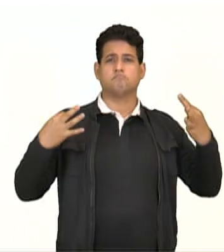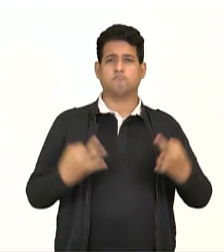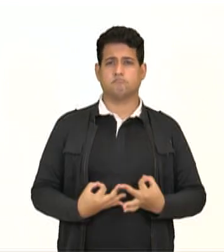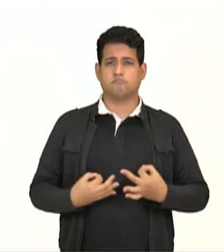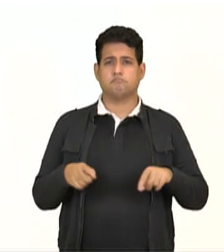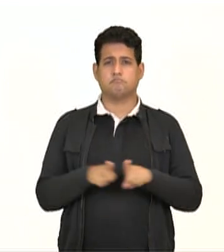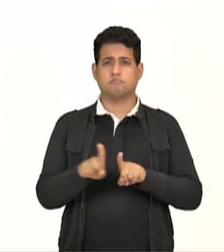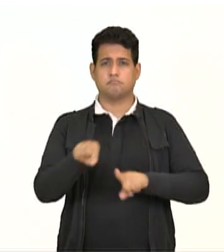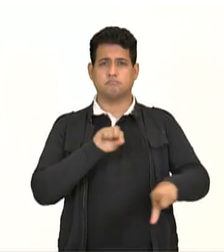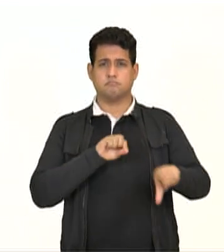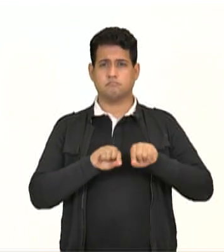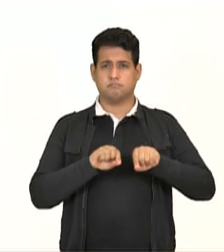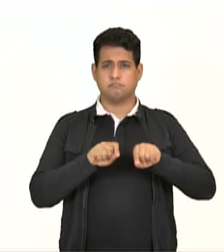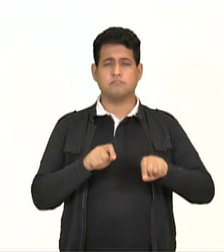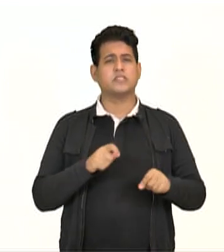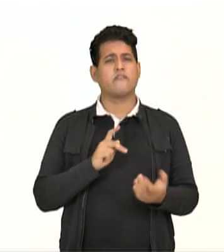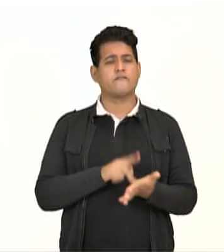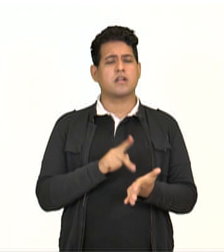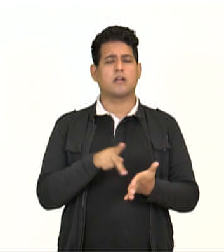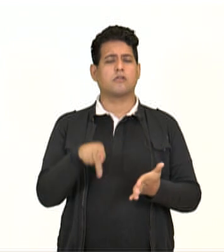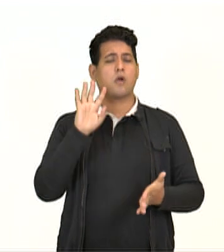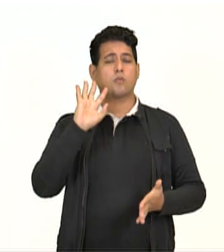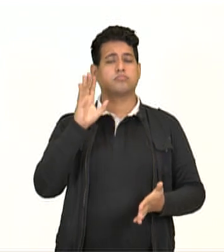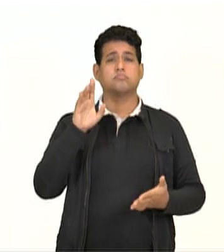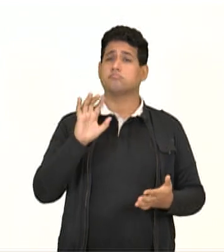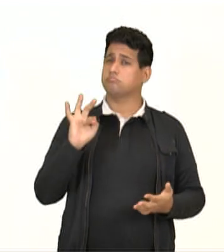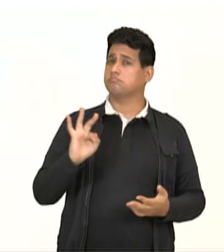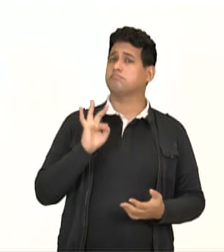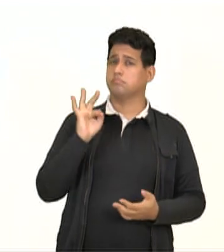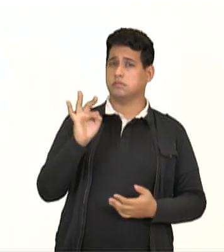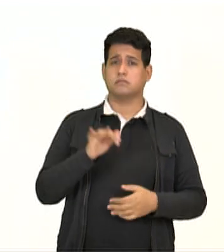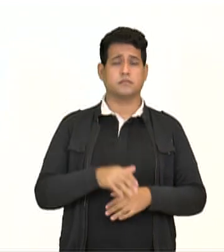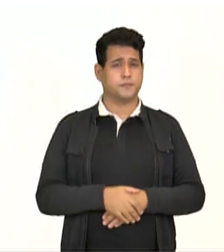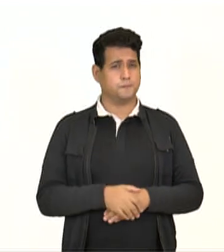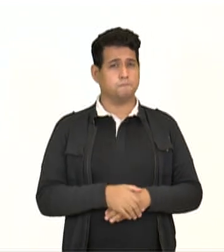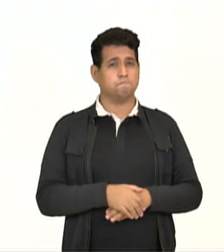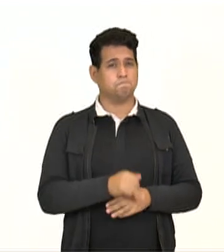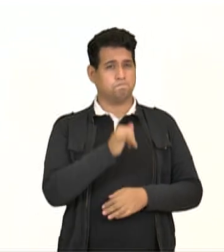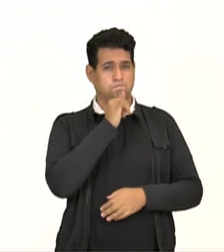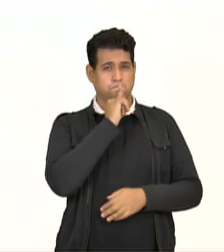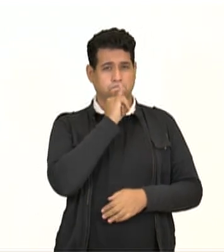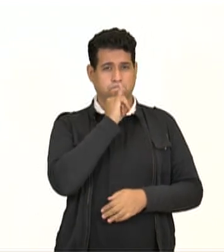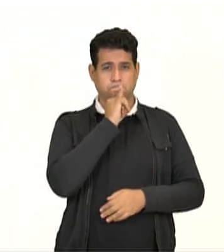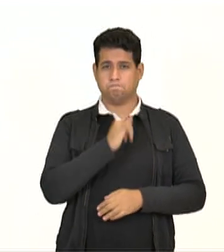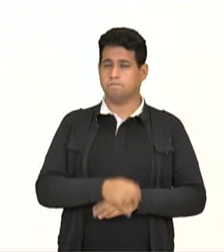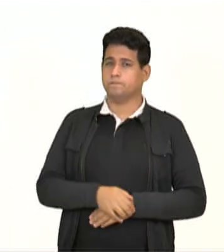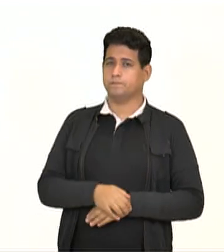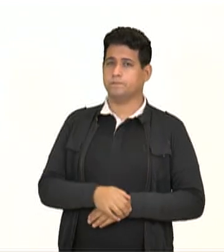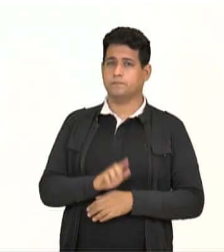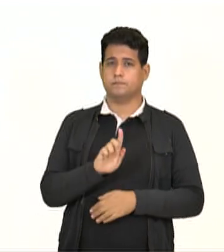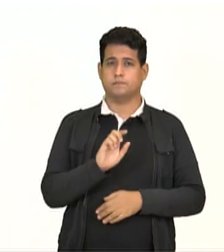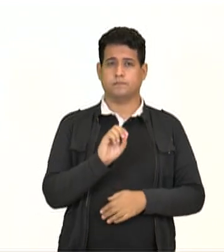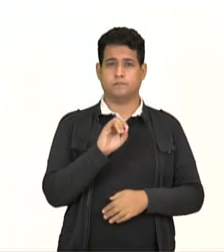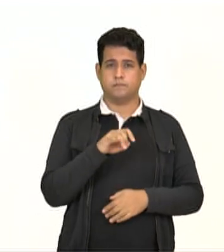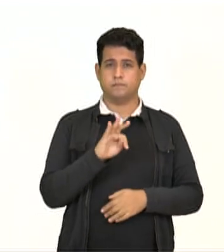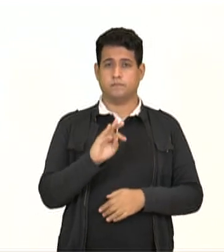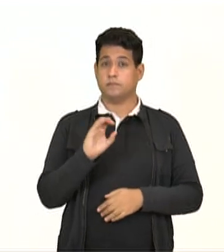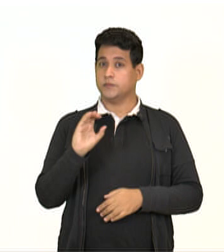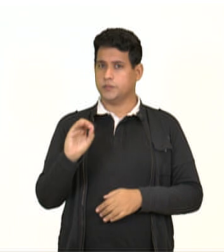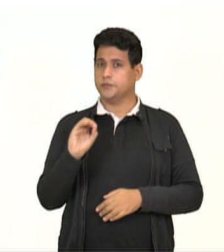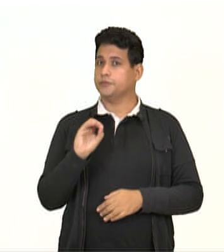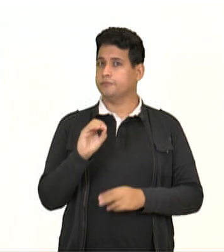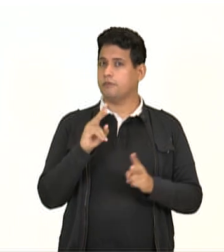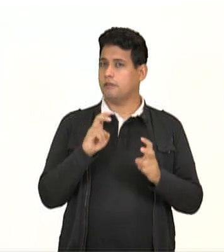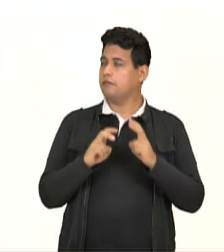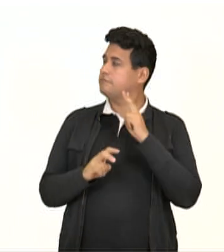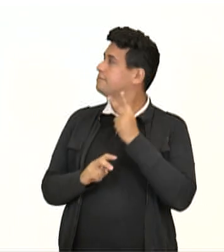ou decisão concreta do que será feito ou vai acontecer. Vamos a um exemplo aqui. I'm going to high school next